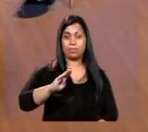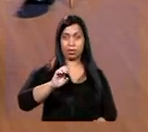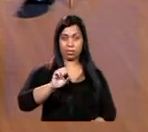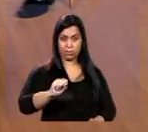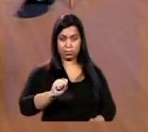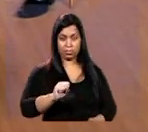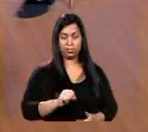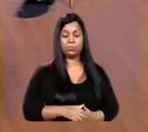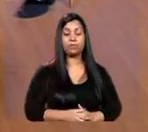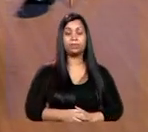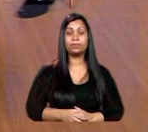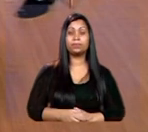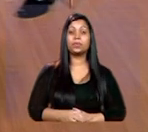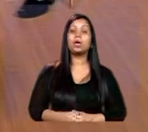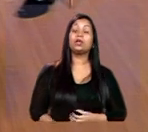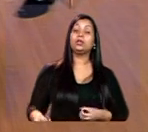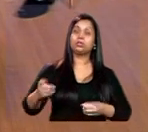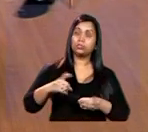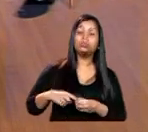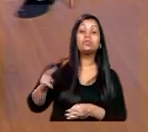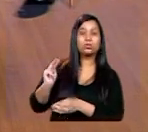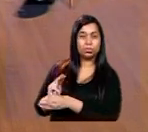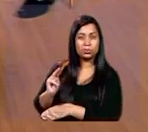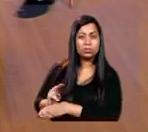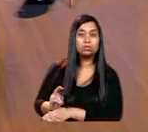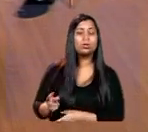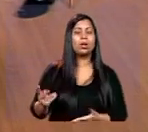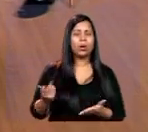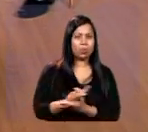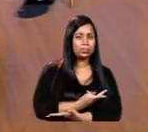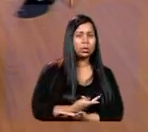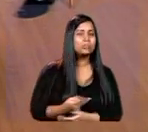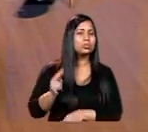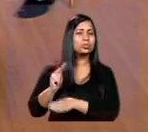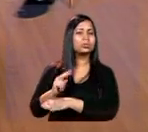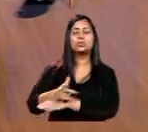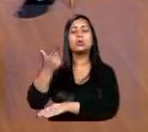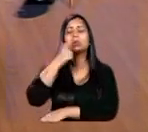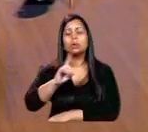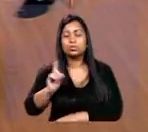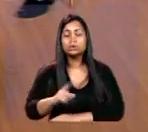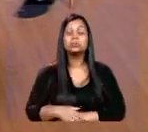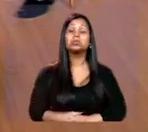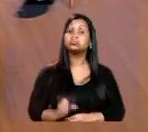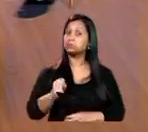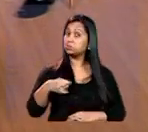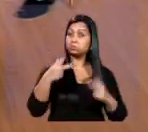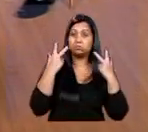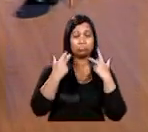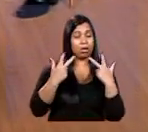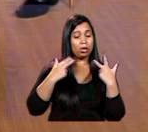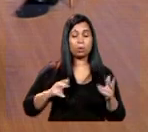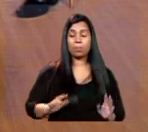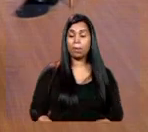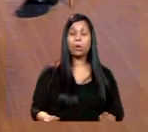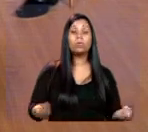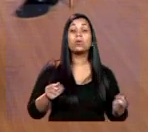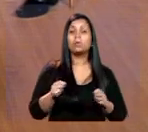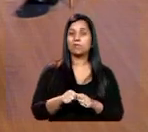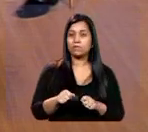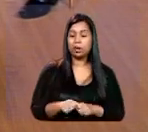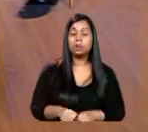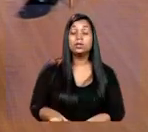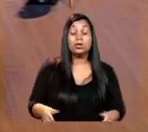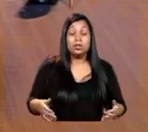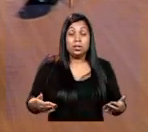saúde, na rotina da unidade básica. E aí a gente volta no cuidador. Almir, acontece do cuidador não dar conta? Sim, é muito comum. E como né? é